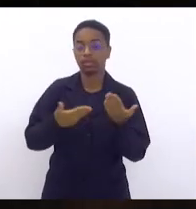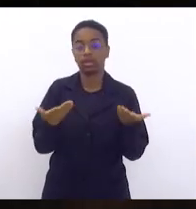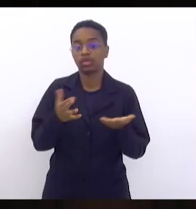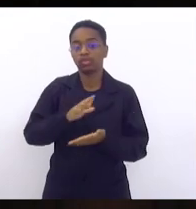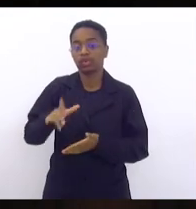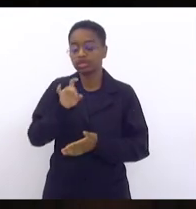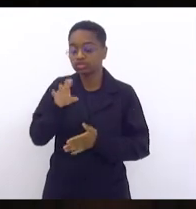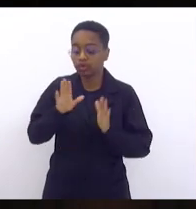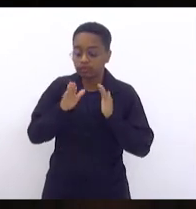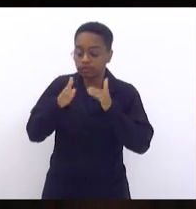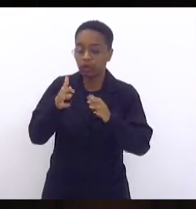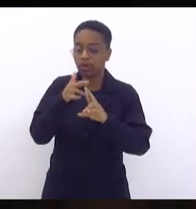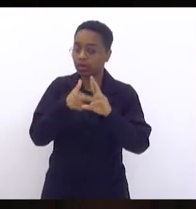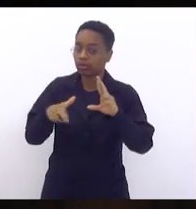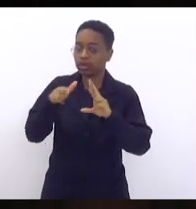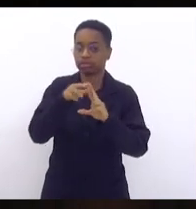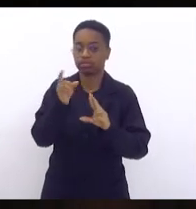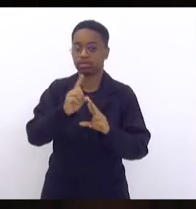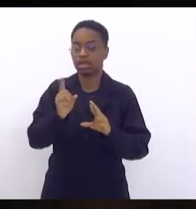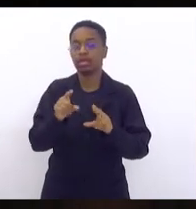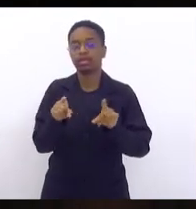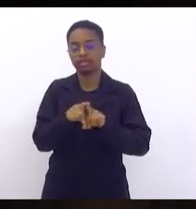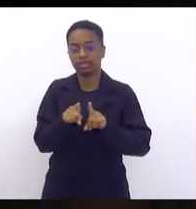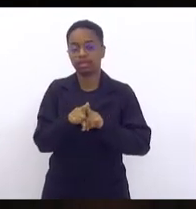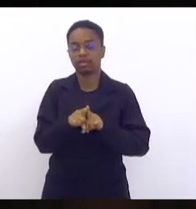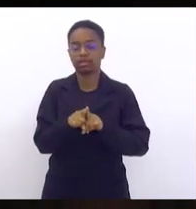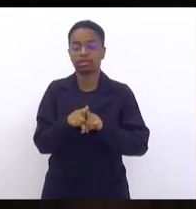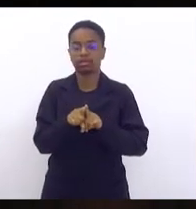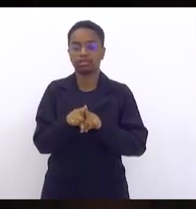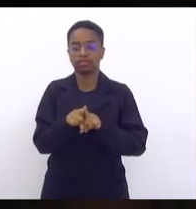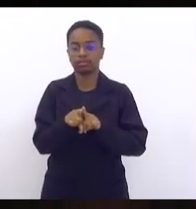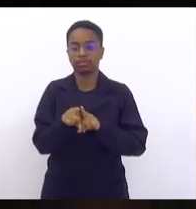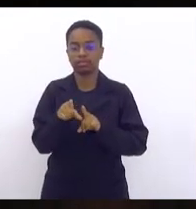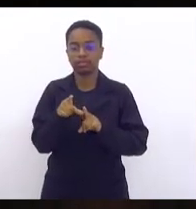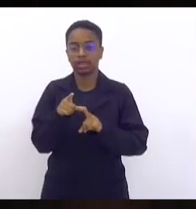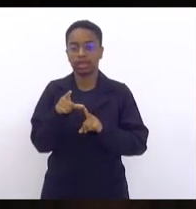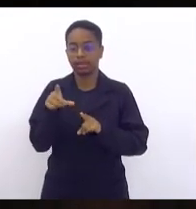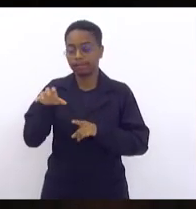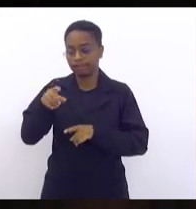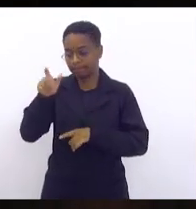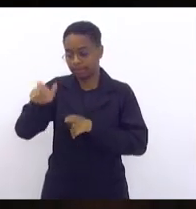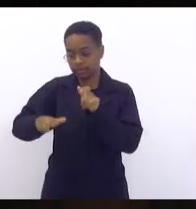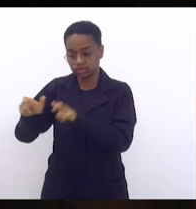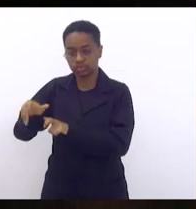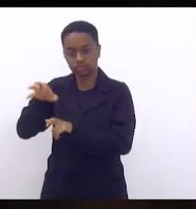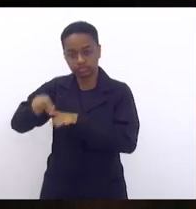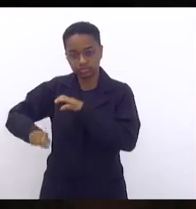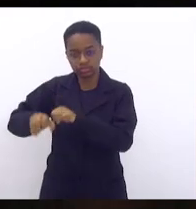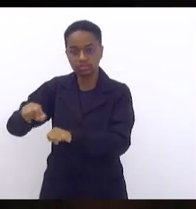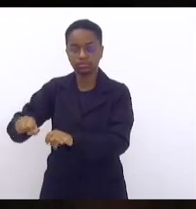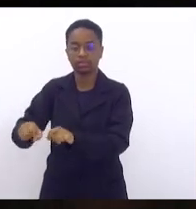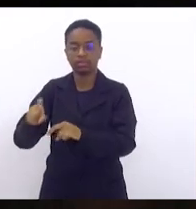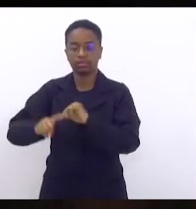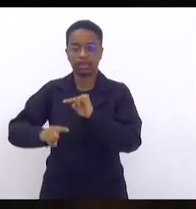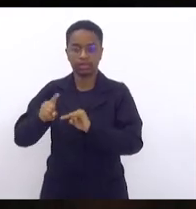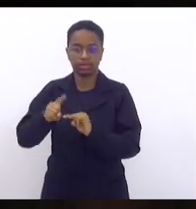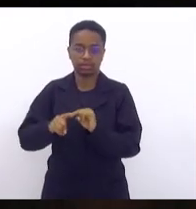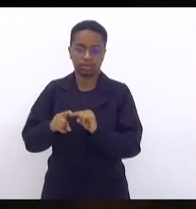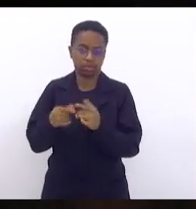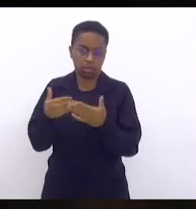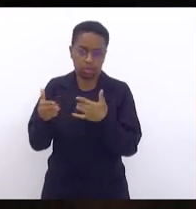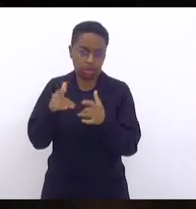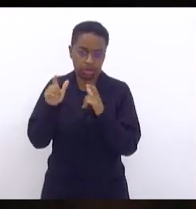da política de coleta seletiva para além do que tá previsto do catador e fazer a sua captura seja